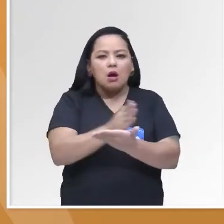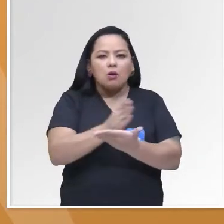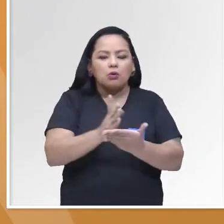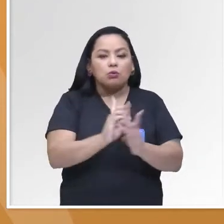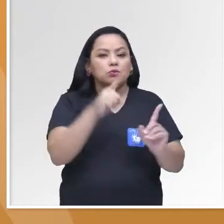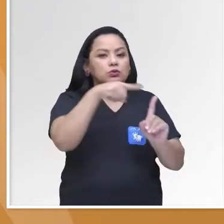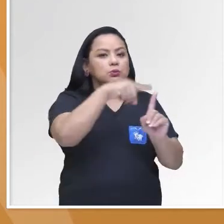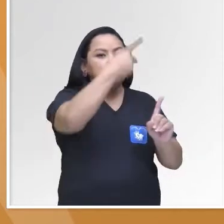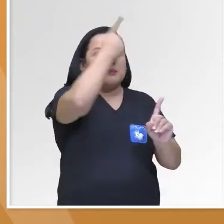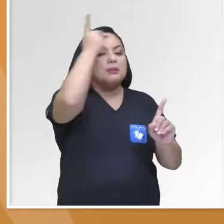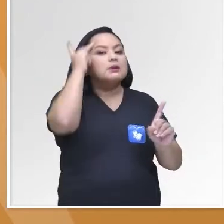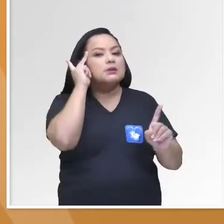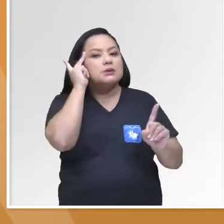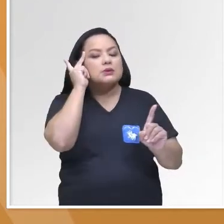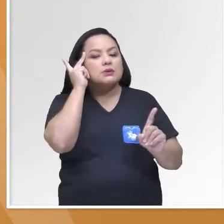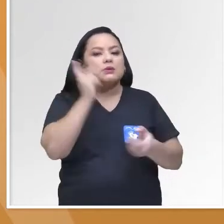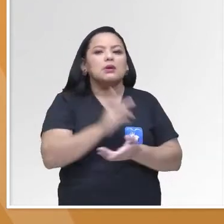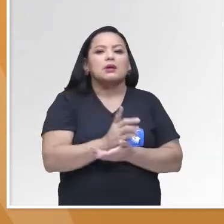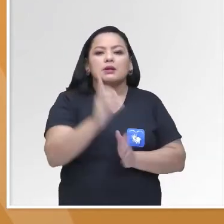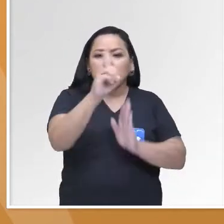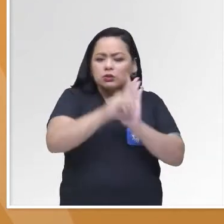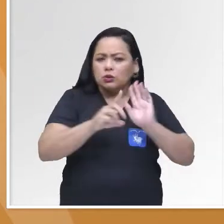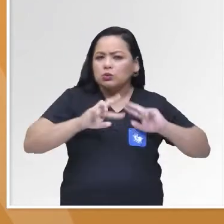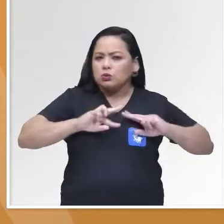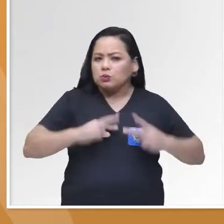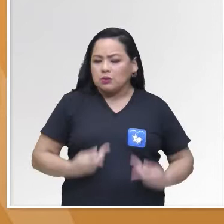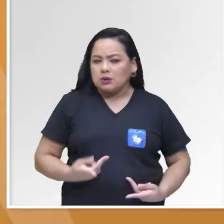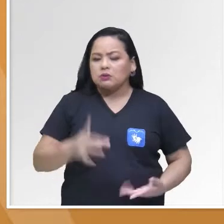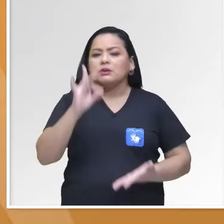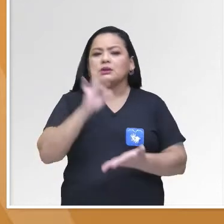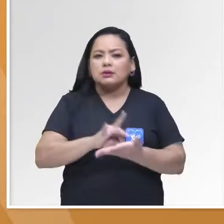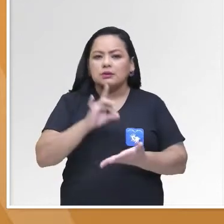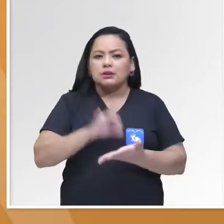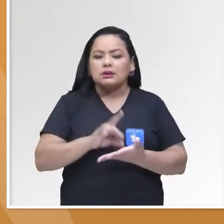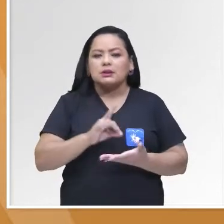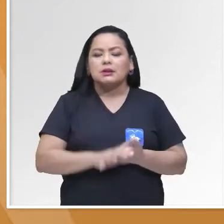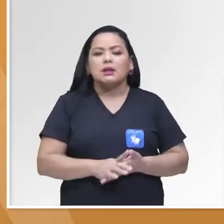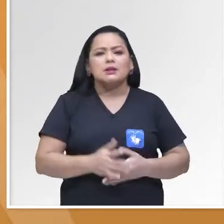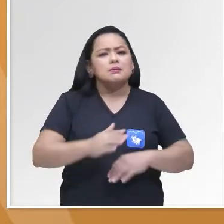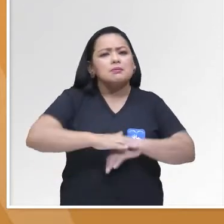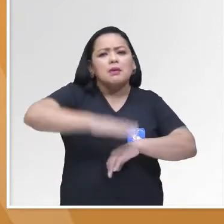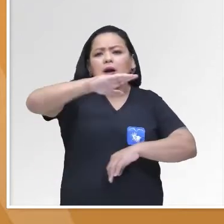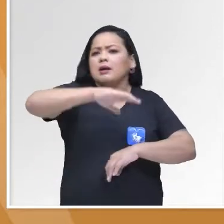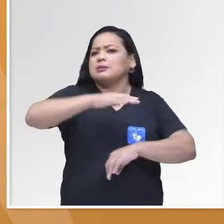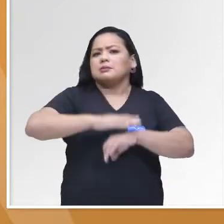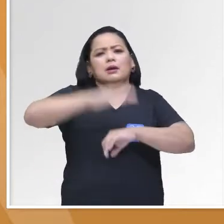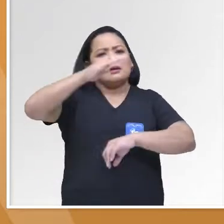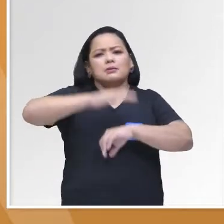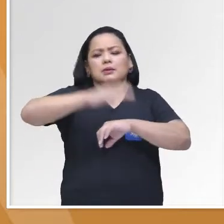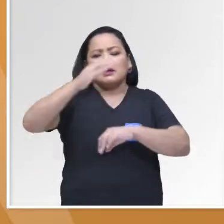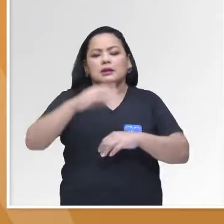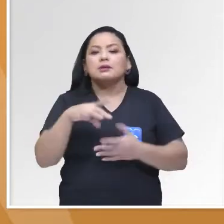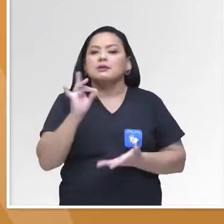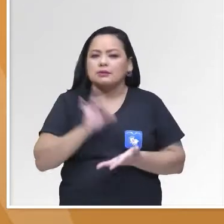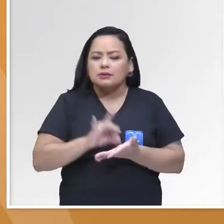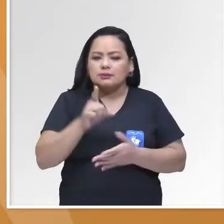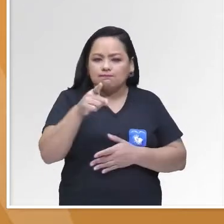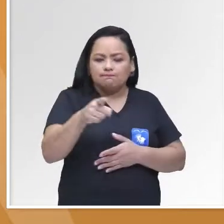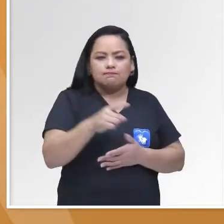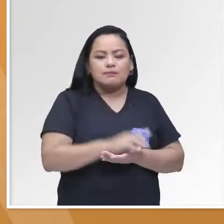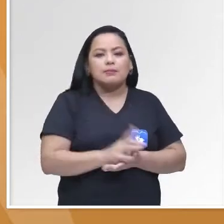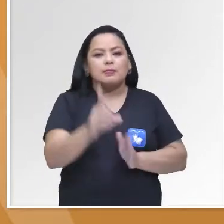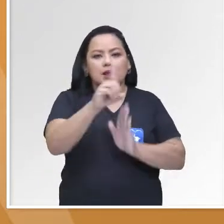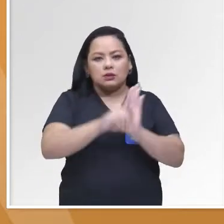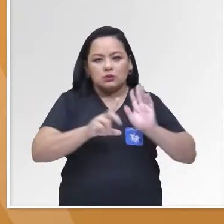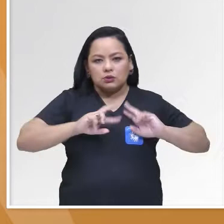de pessoas, eles são, na verdade, muito mais que isso. Exatamente.